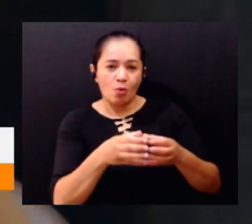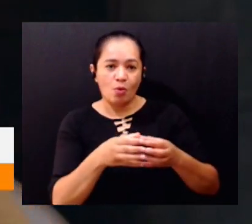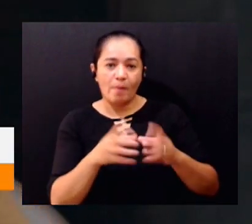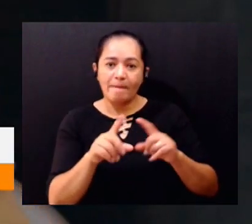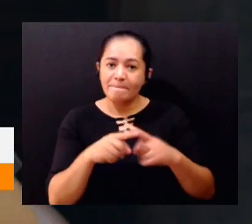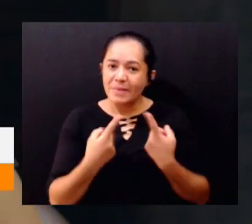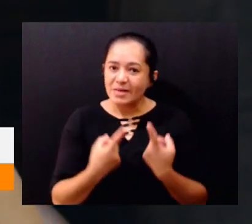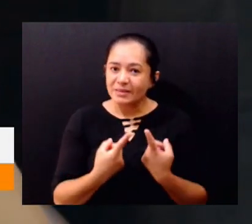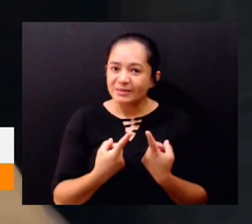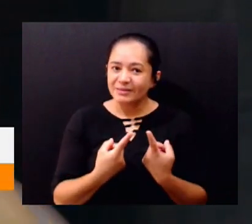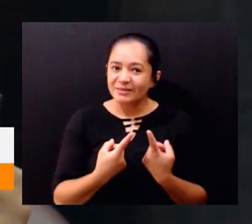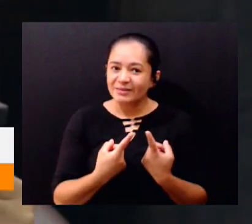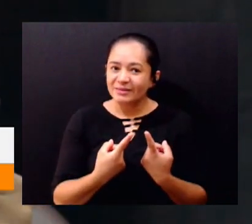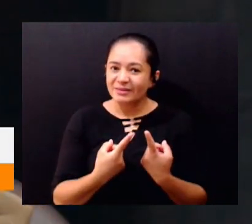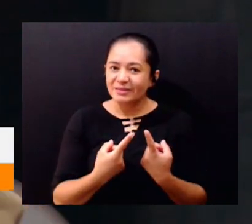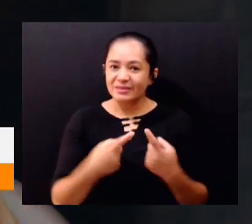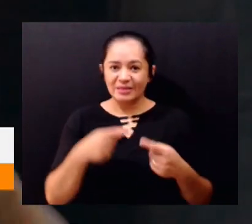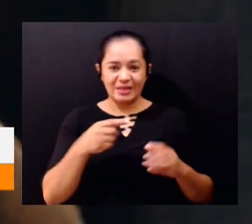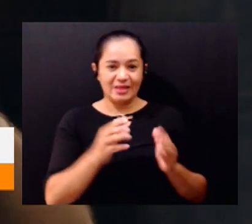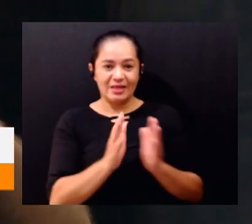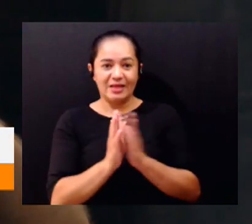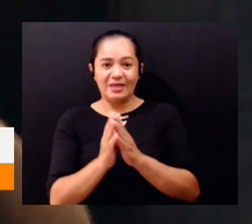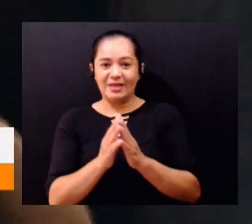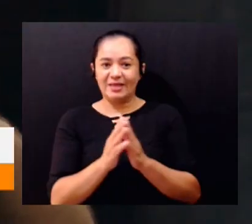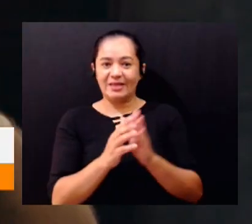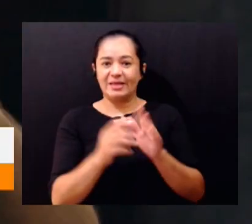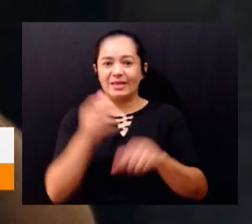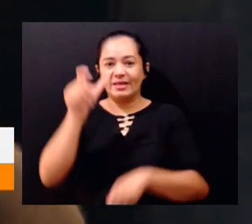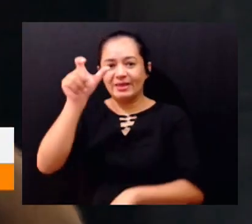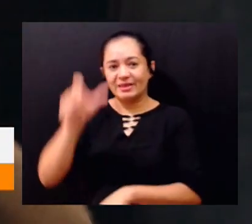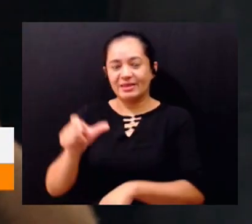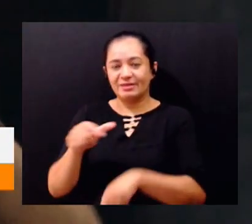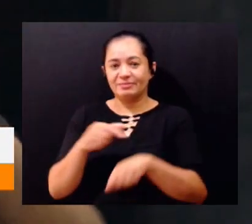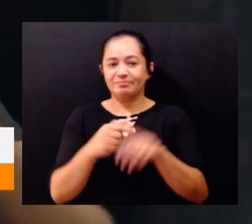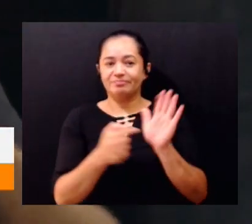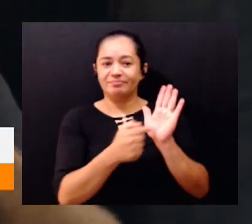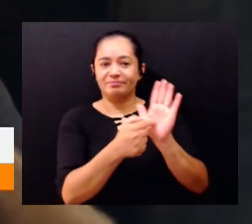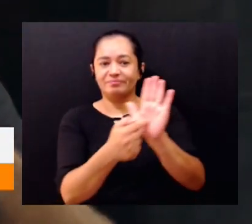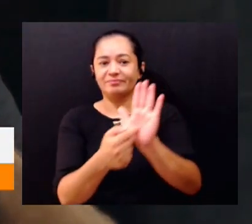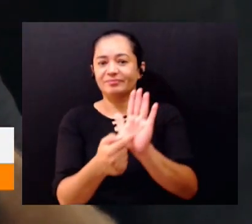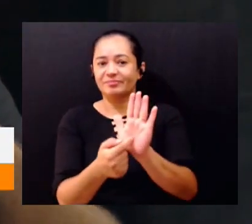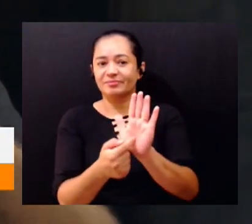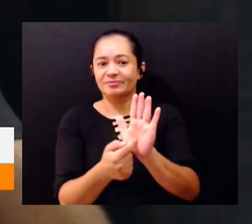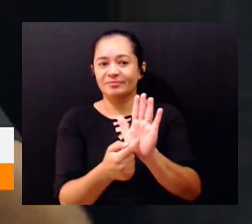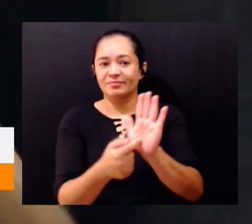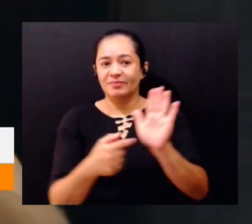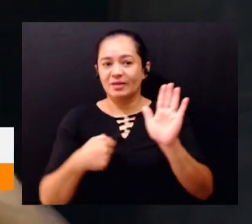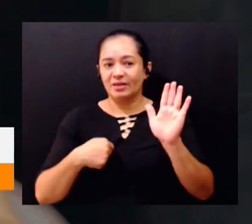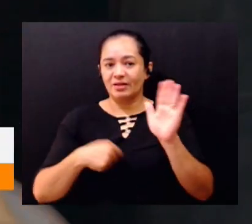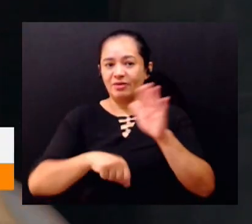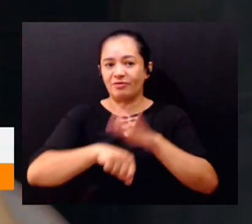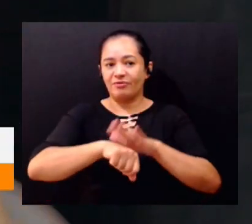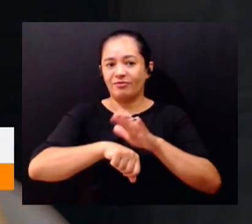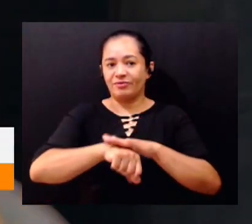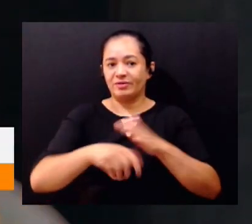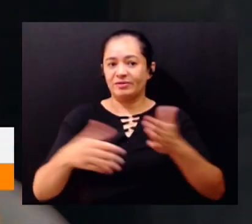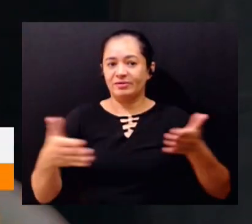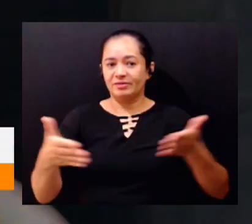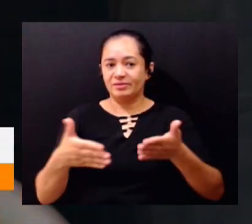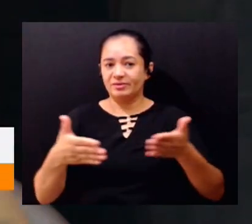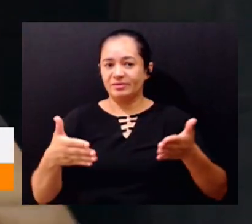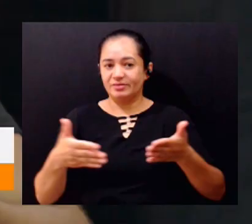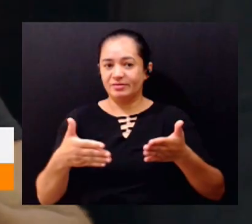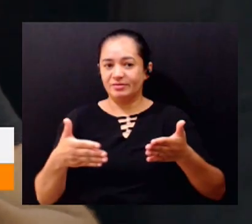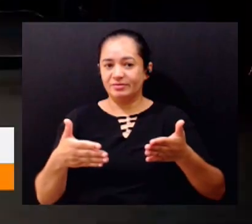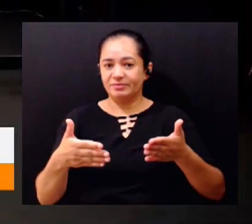os quadrinhos assim que eu vou mostrar aqui, esse aqui é o que eu fiz agora, que é o Renascentes, chama Renascentes. Olha o